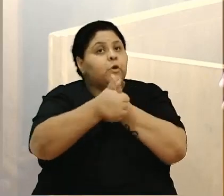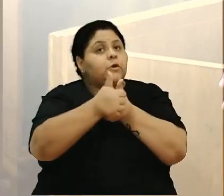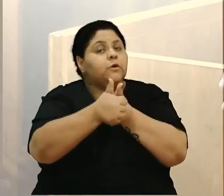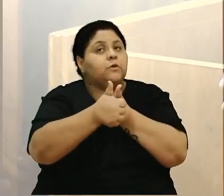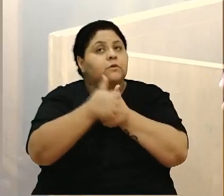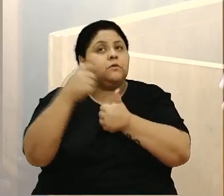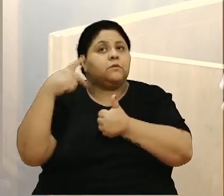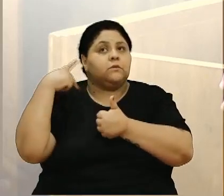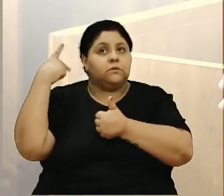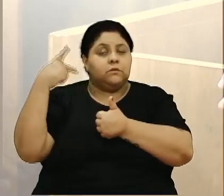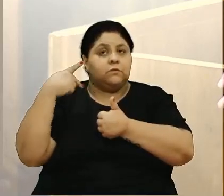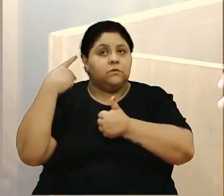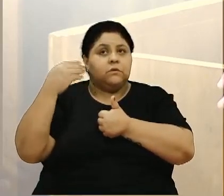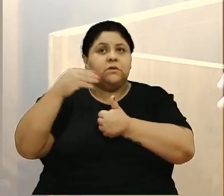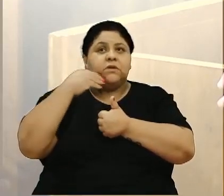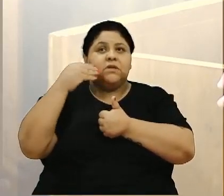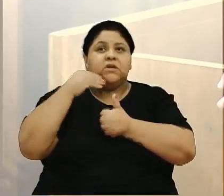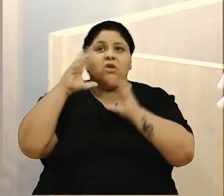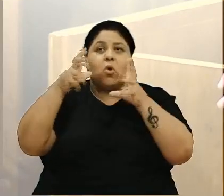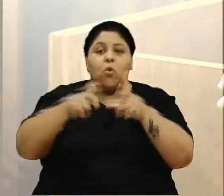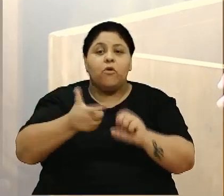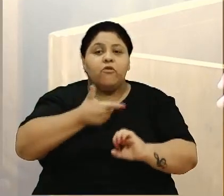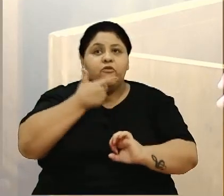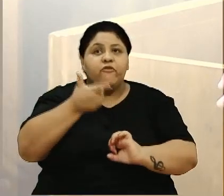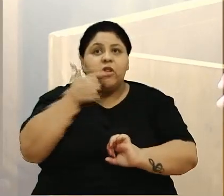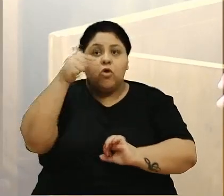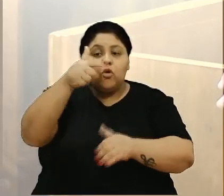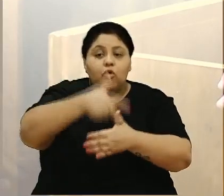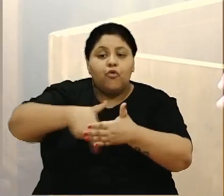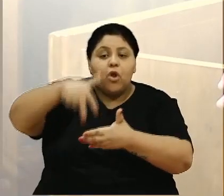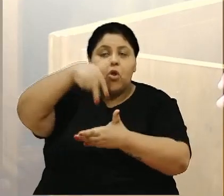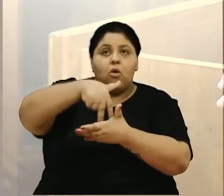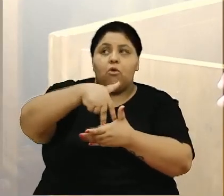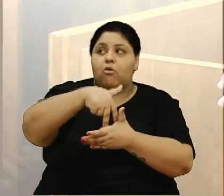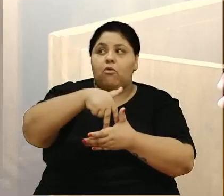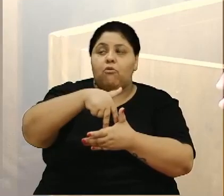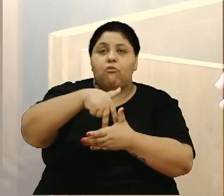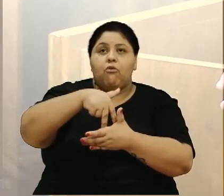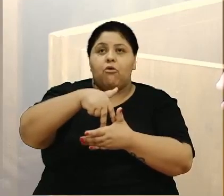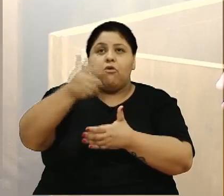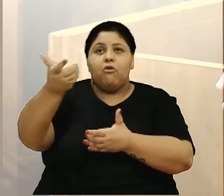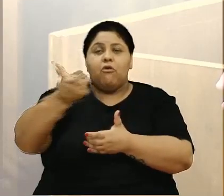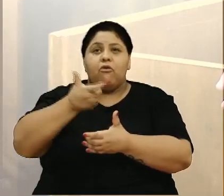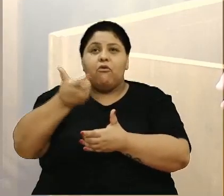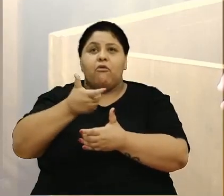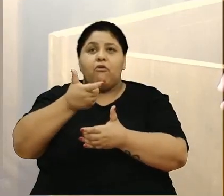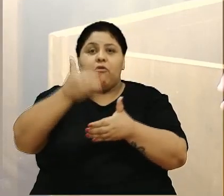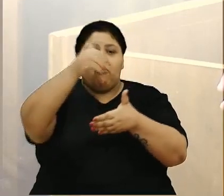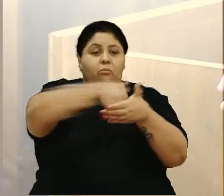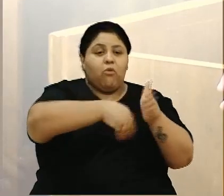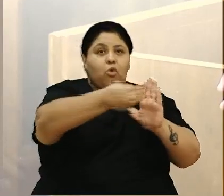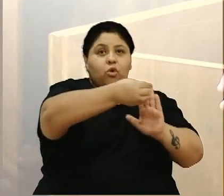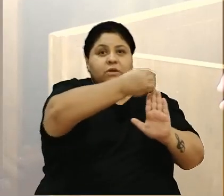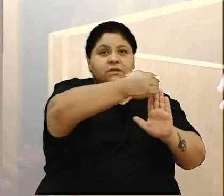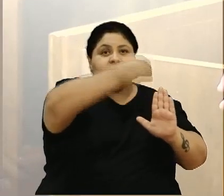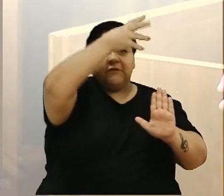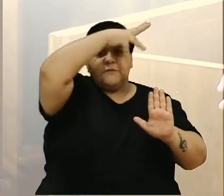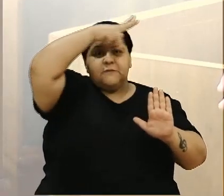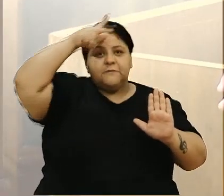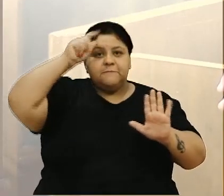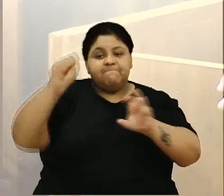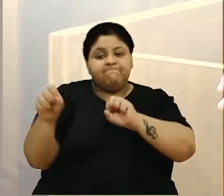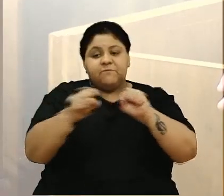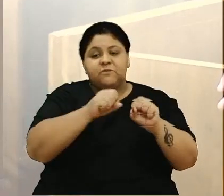O vereador Alexandre Bortoluz quantas vezes falou dessa tribuna aqui sobre... Queria botar no orçamento do município sobre a